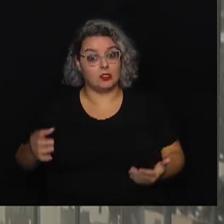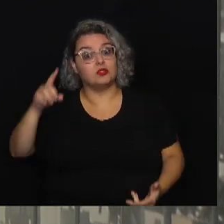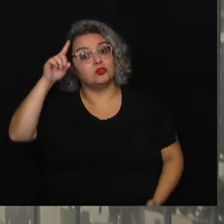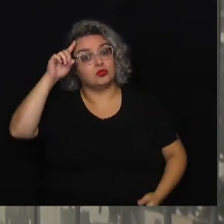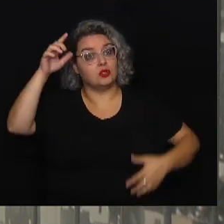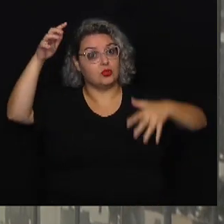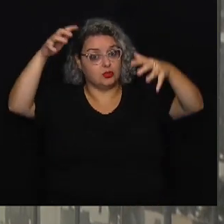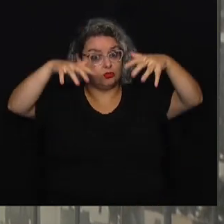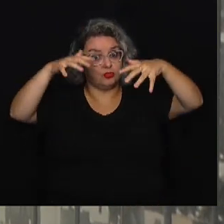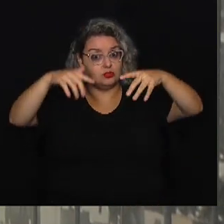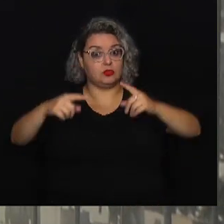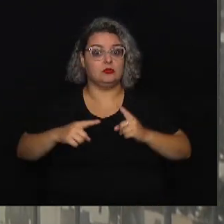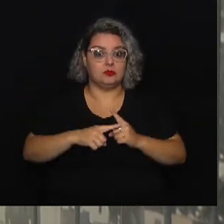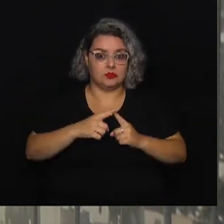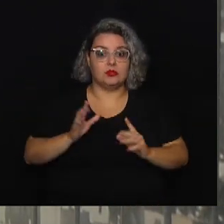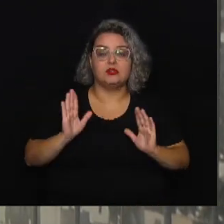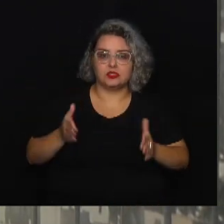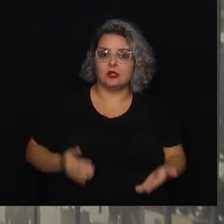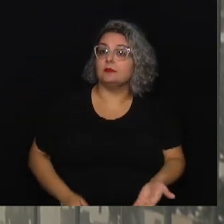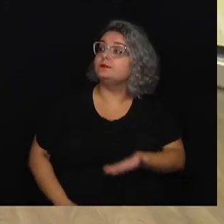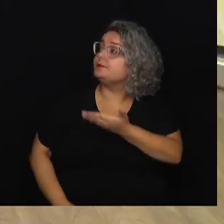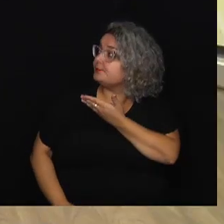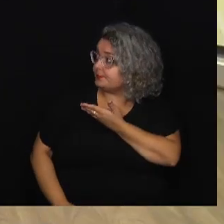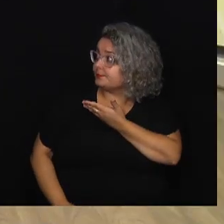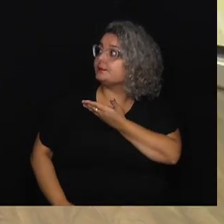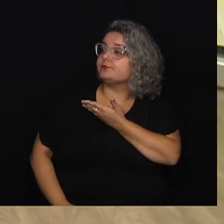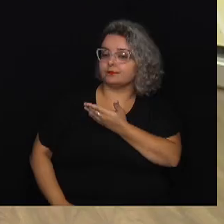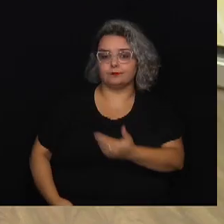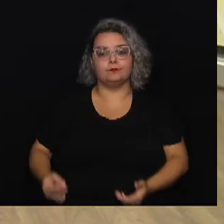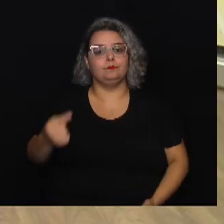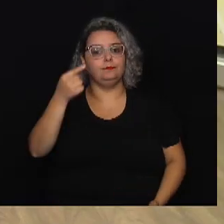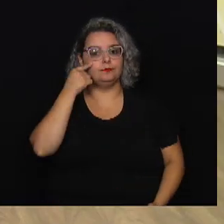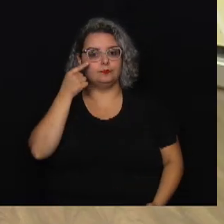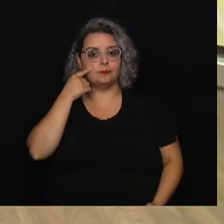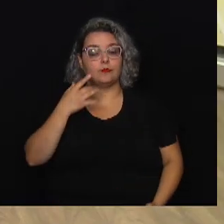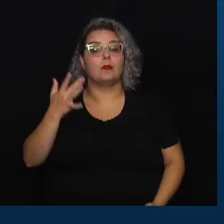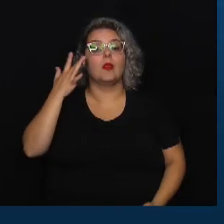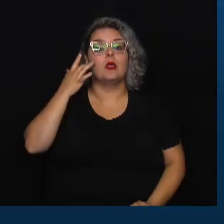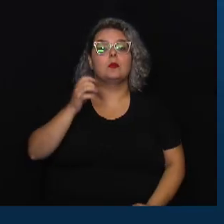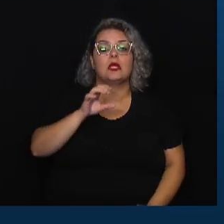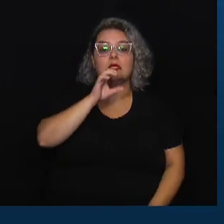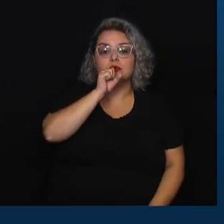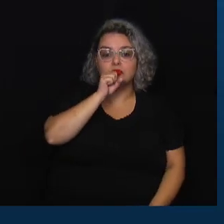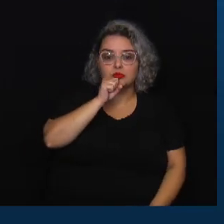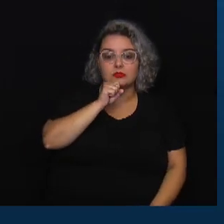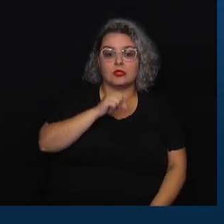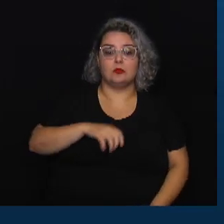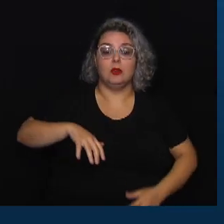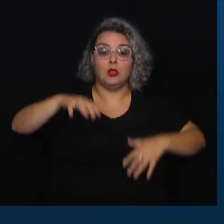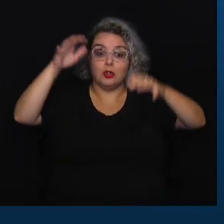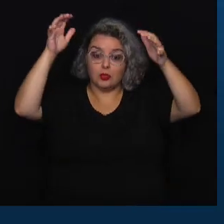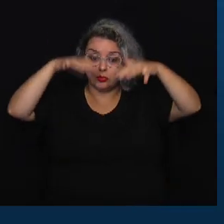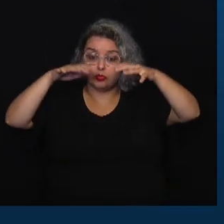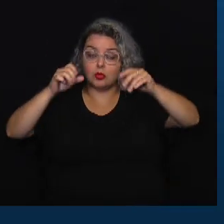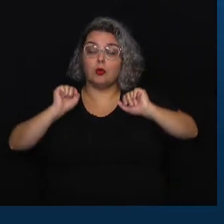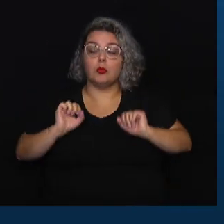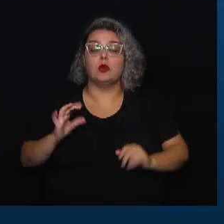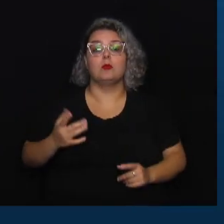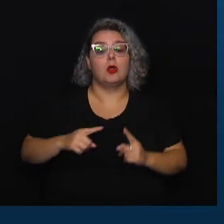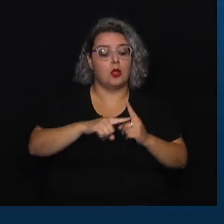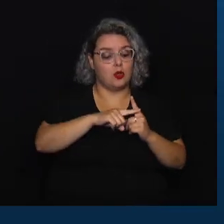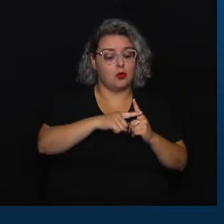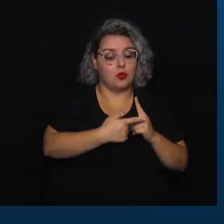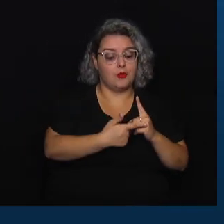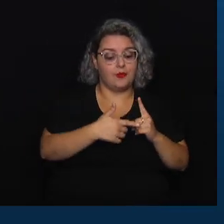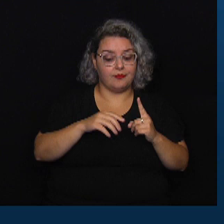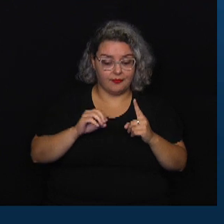chuvosos e as temperaturas já estão aqui na minha tela. Então, olha só, amanhã no sábado a chuva deve aparecer com mínima de 20